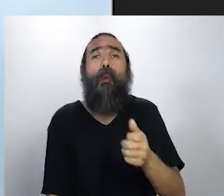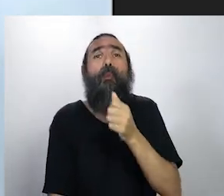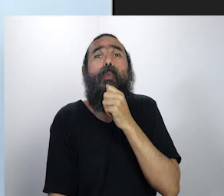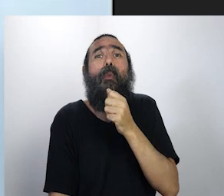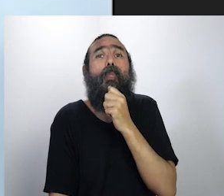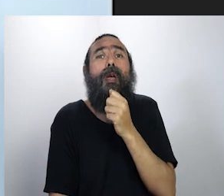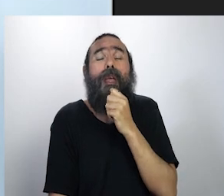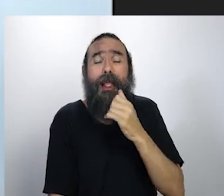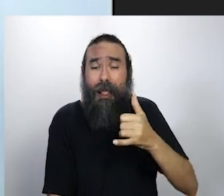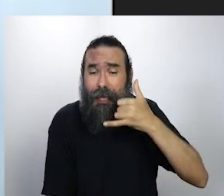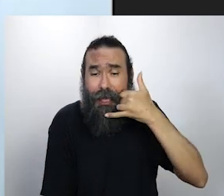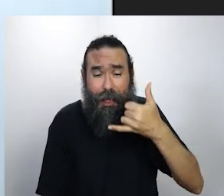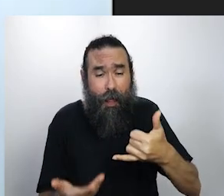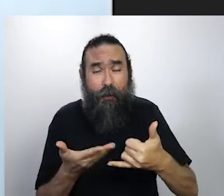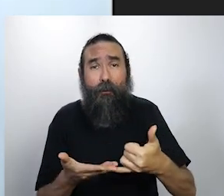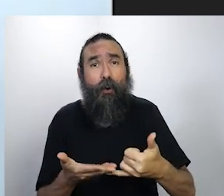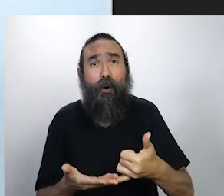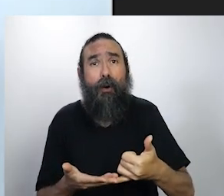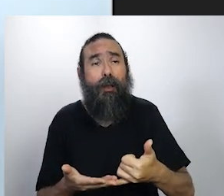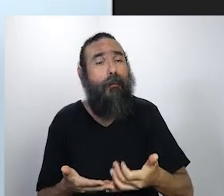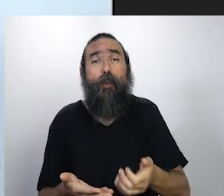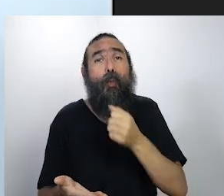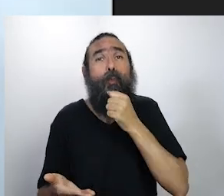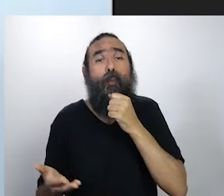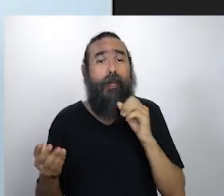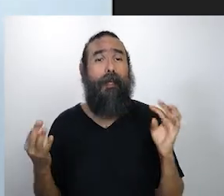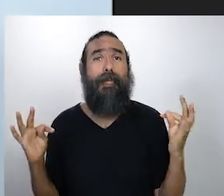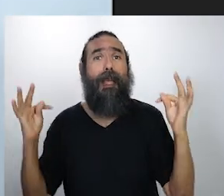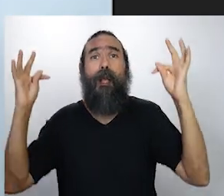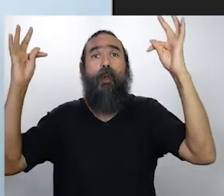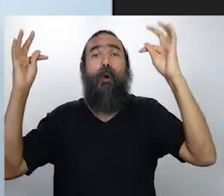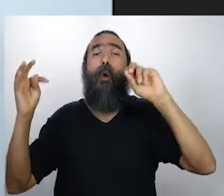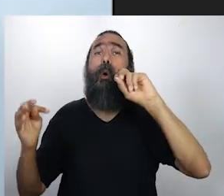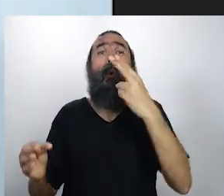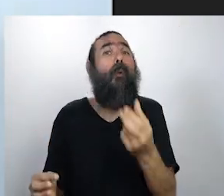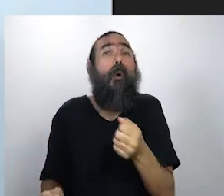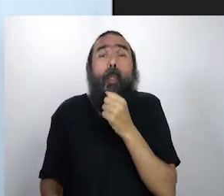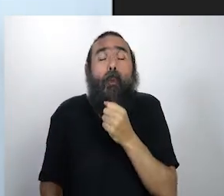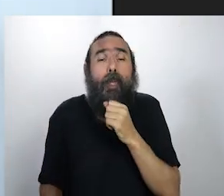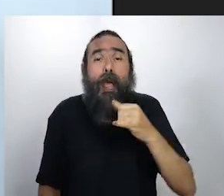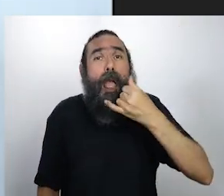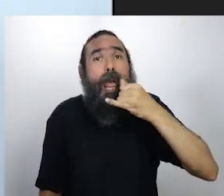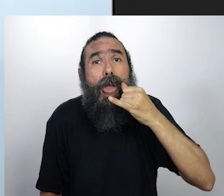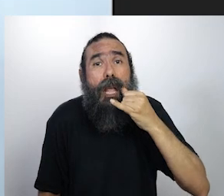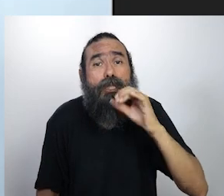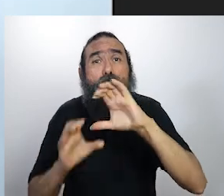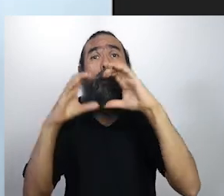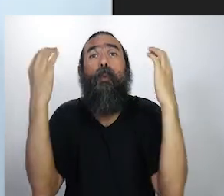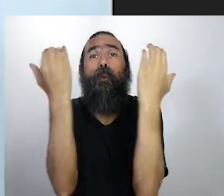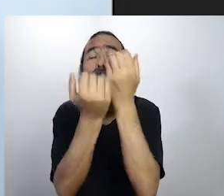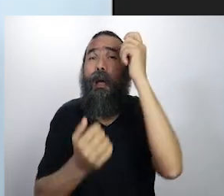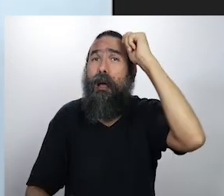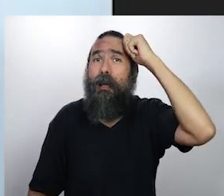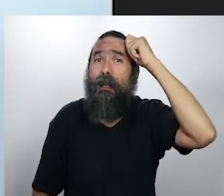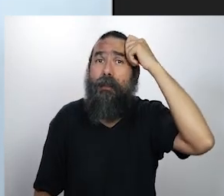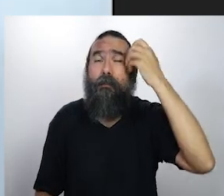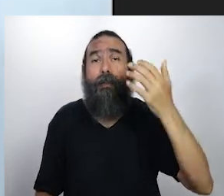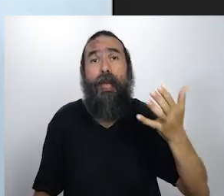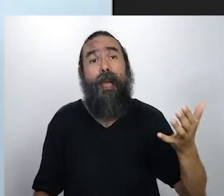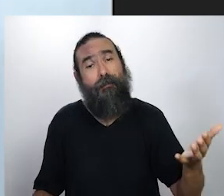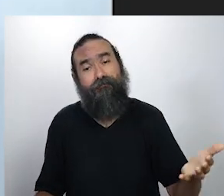quilombo ou à internet. Mas aí nós temos as escolas, que às vezes têm internet. Então, a gente foi adaptando qual seria o melhor horário. E aí